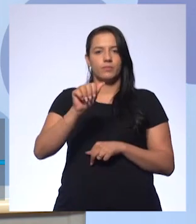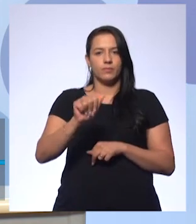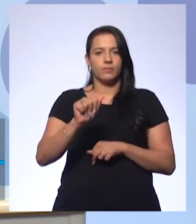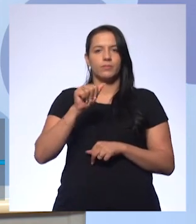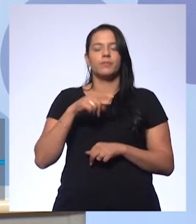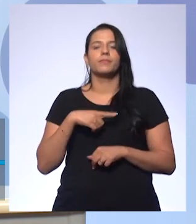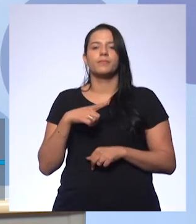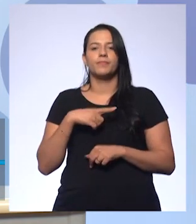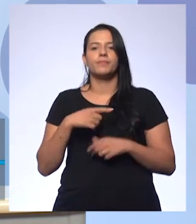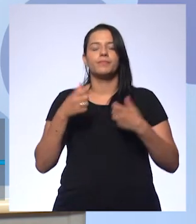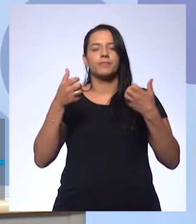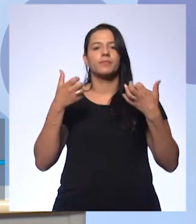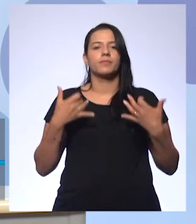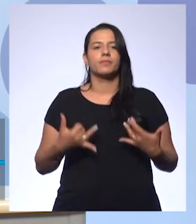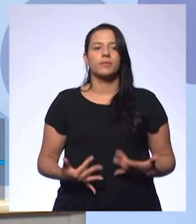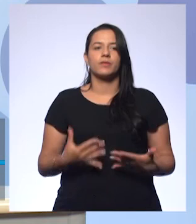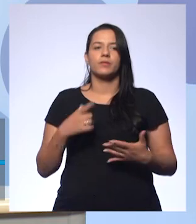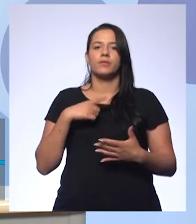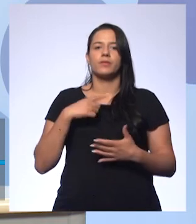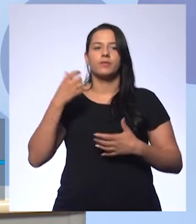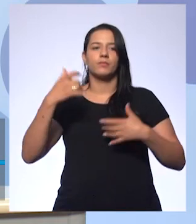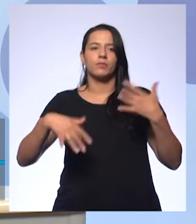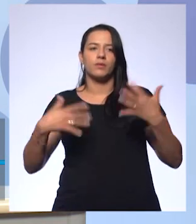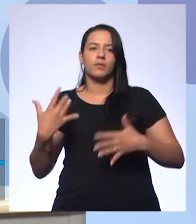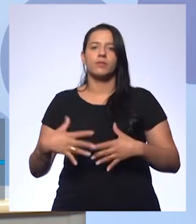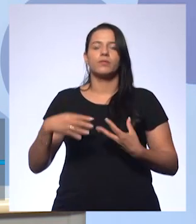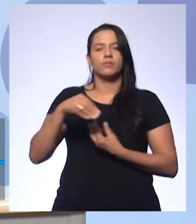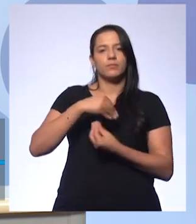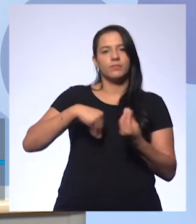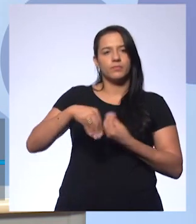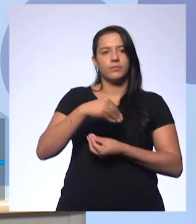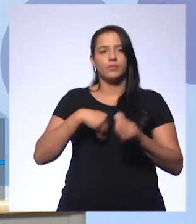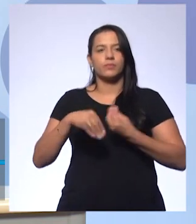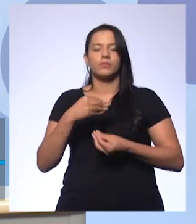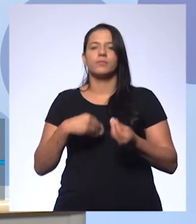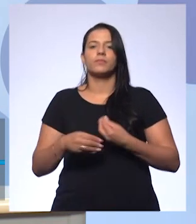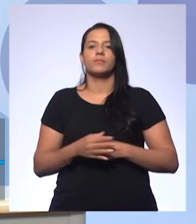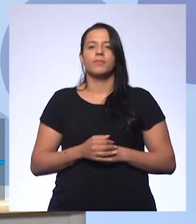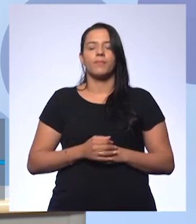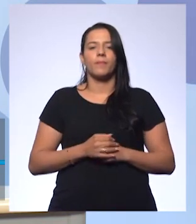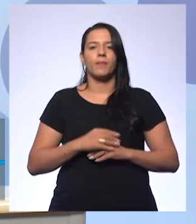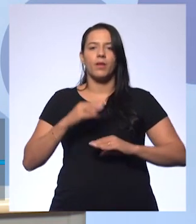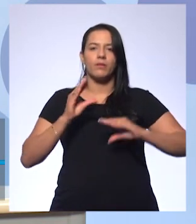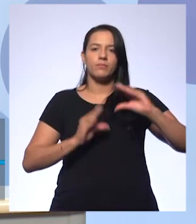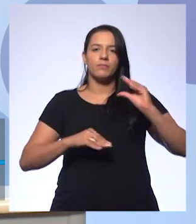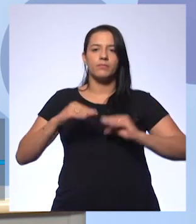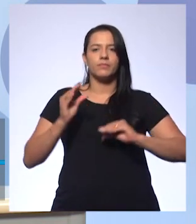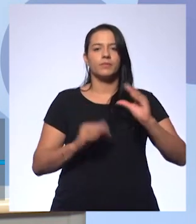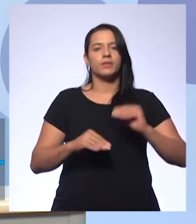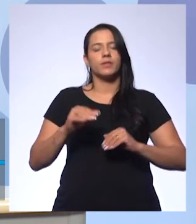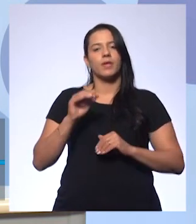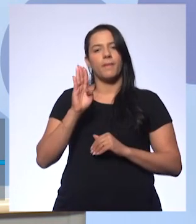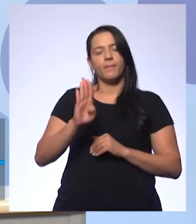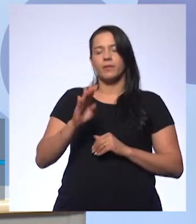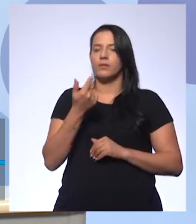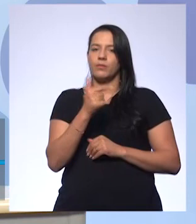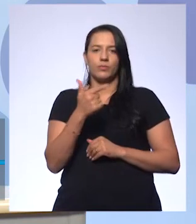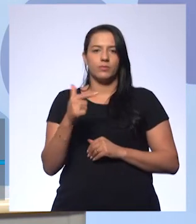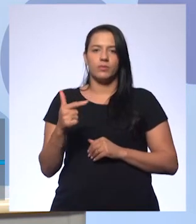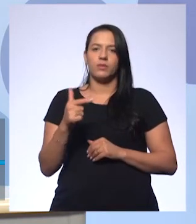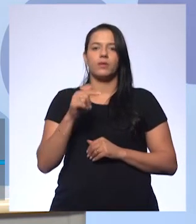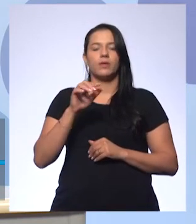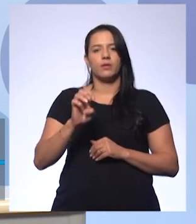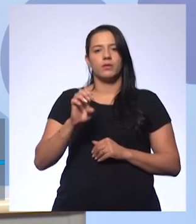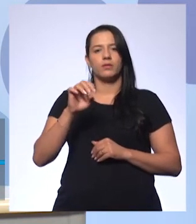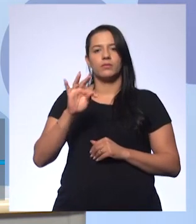falando justamente dessa questão de ser homogênea que a B não é homogênea e é